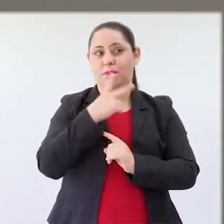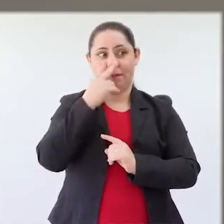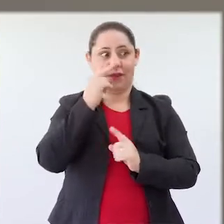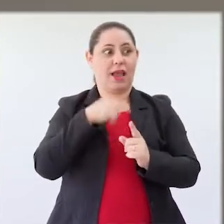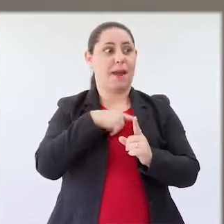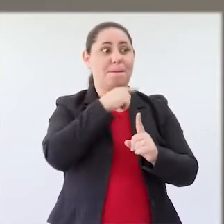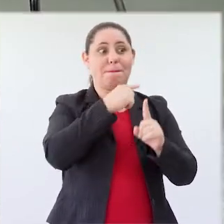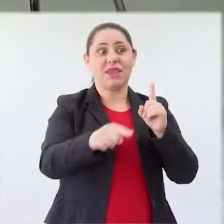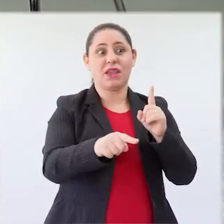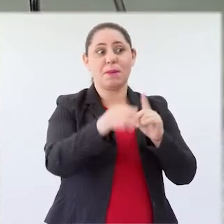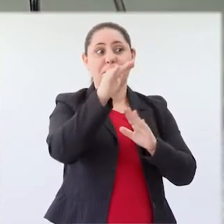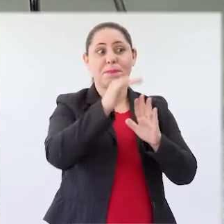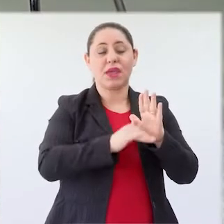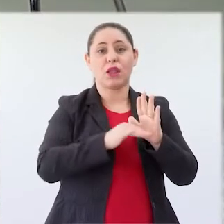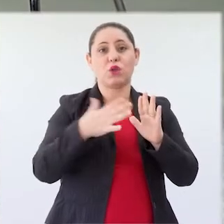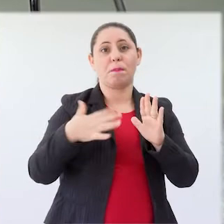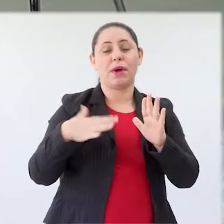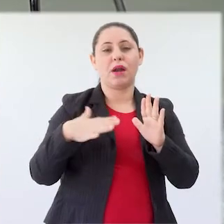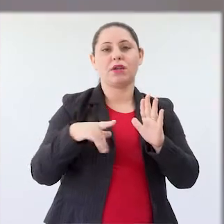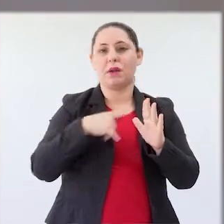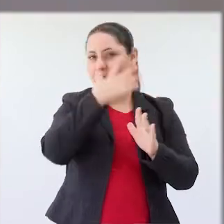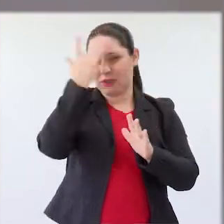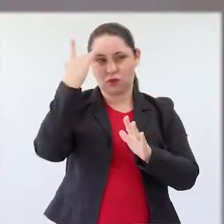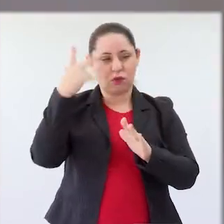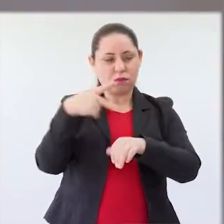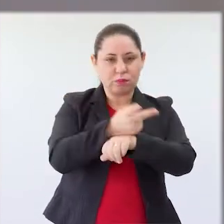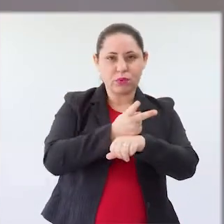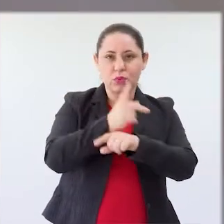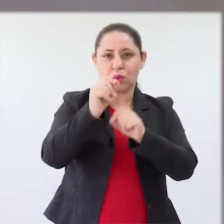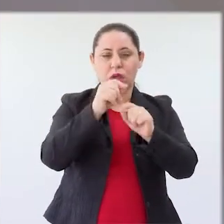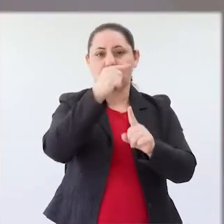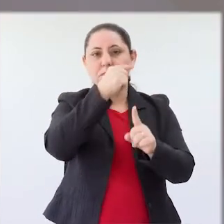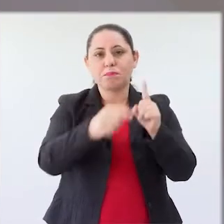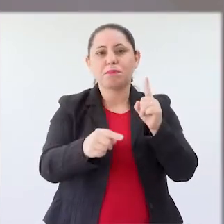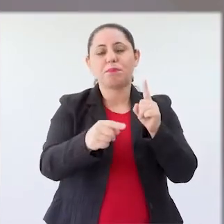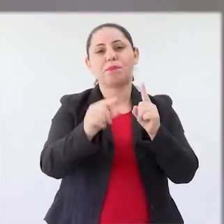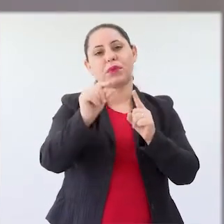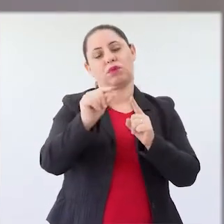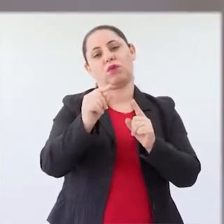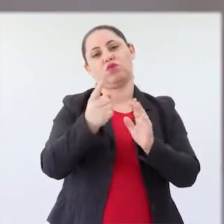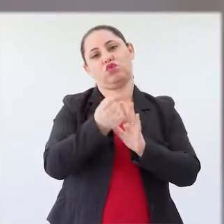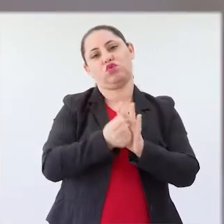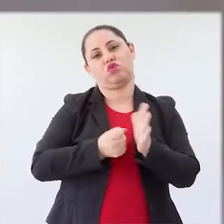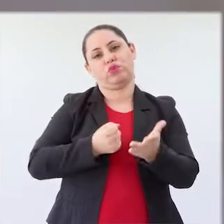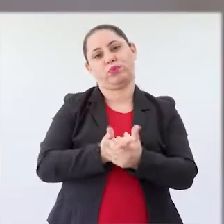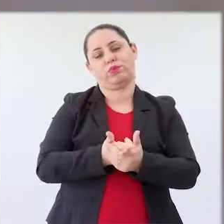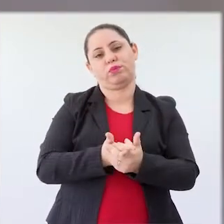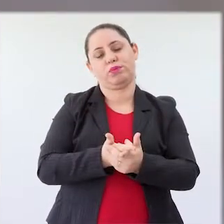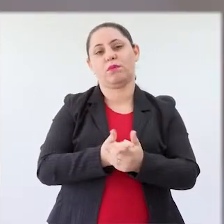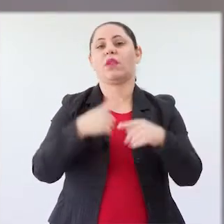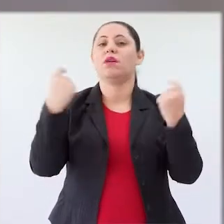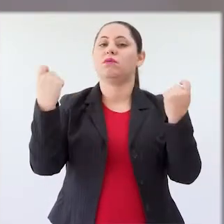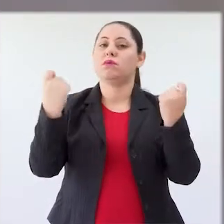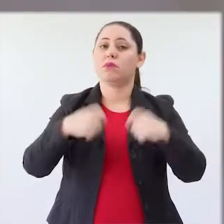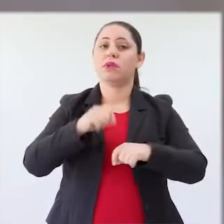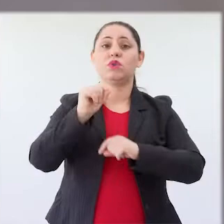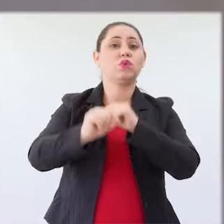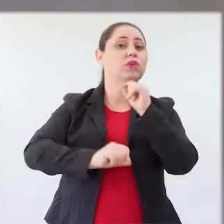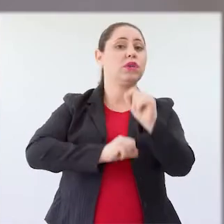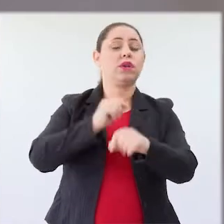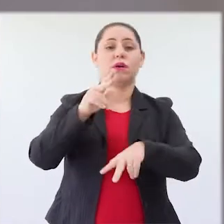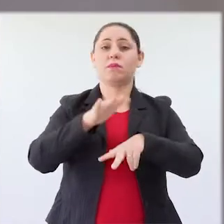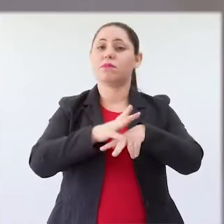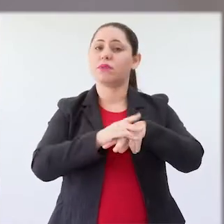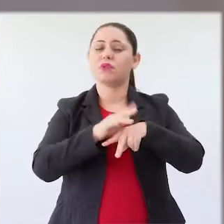Se torna atrativo e aí a pessoa vai em busca do menor valor. Mas você tem que, principalmente aquele paciente tem que